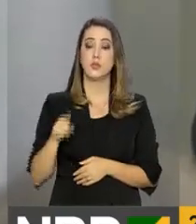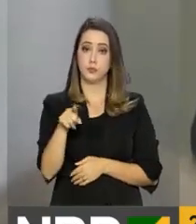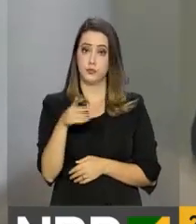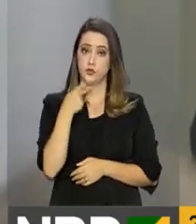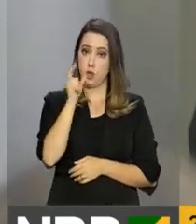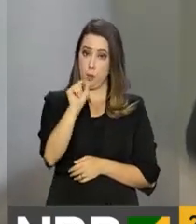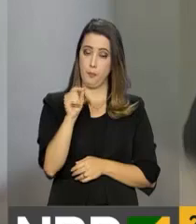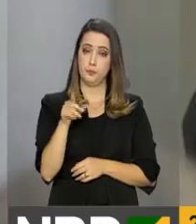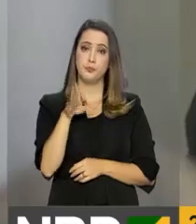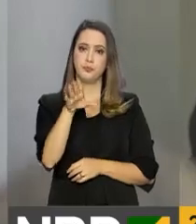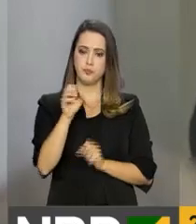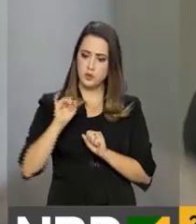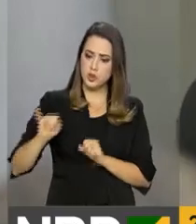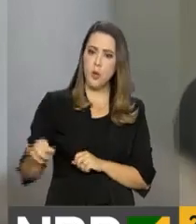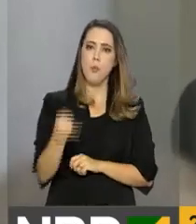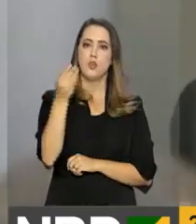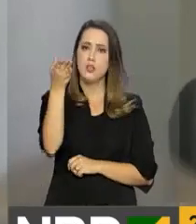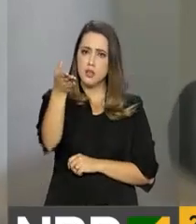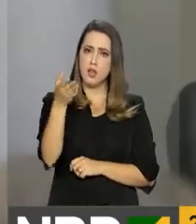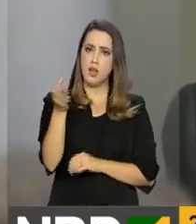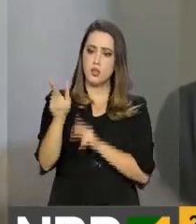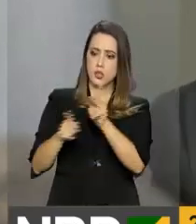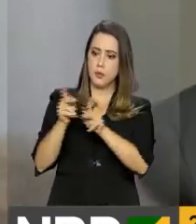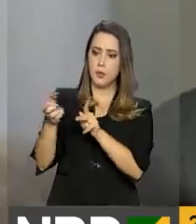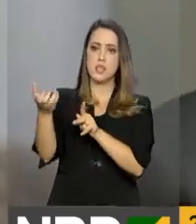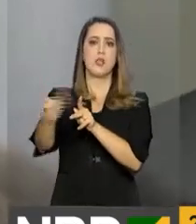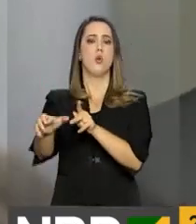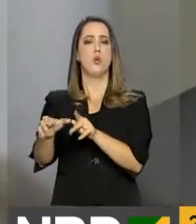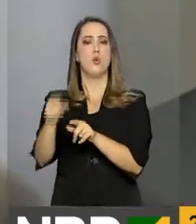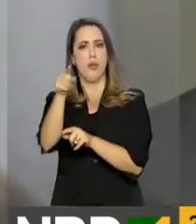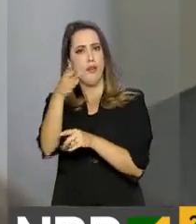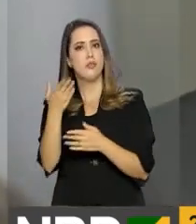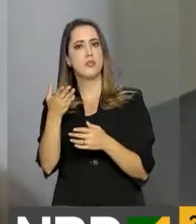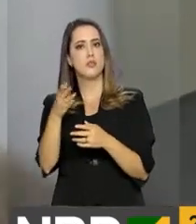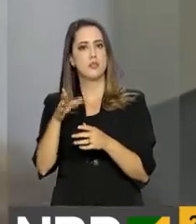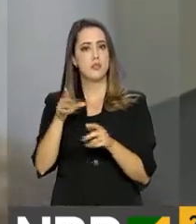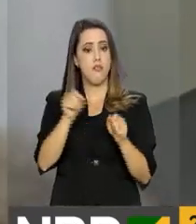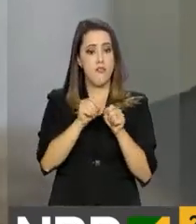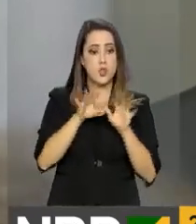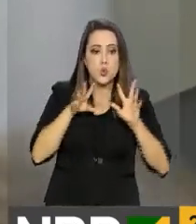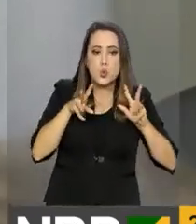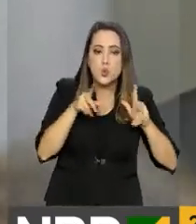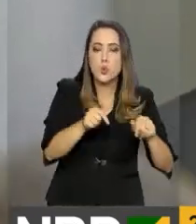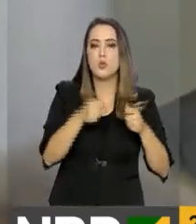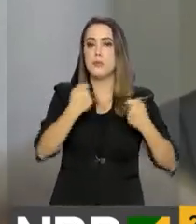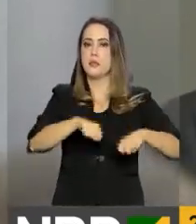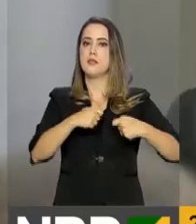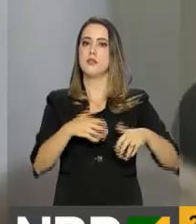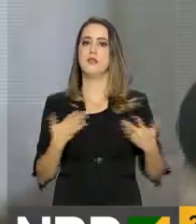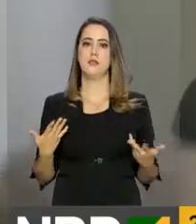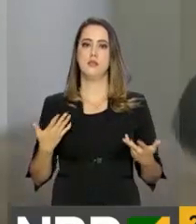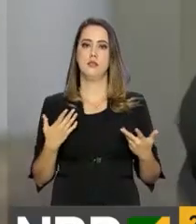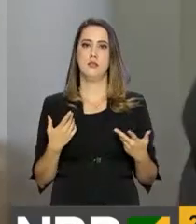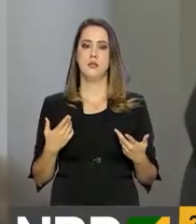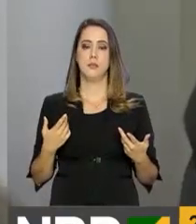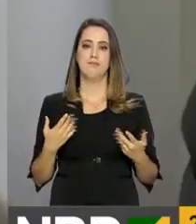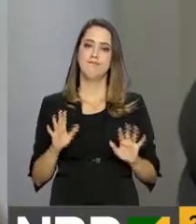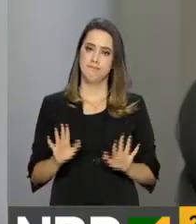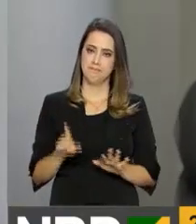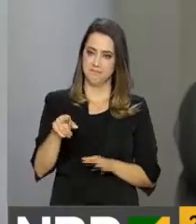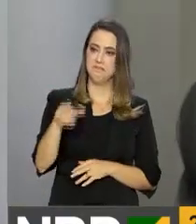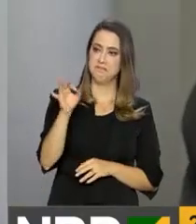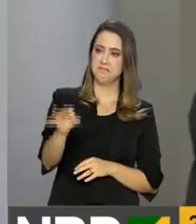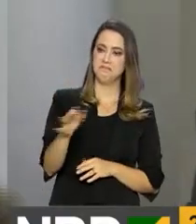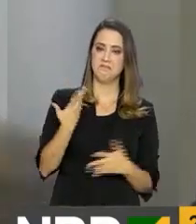sua impopularidade e faça tudo o que o Brasil precisa. E eu disse, você tem razão, você tem razão. E daí,